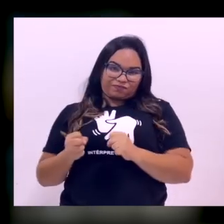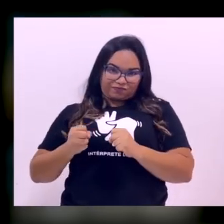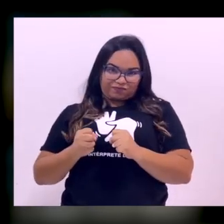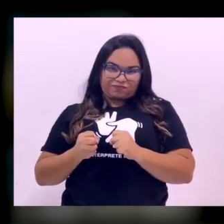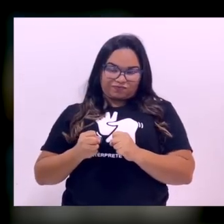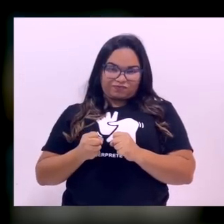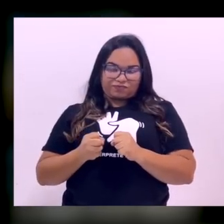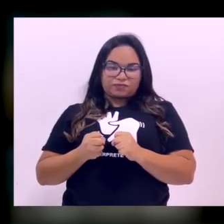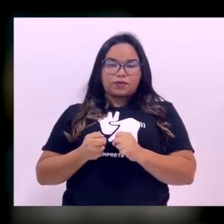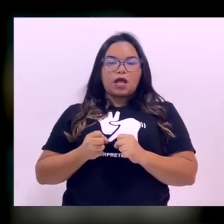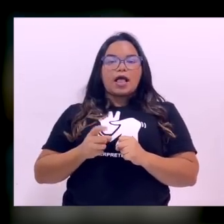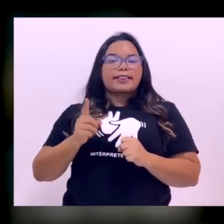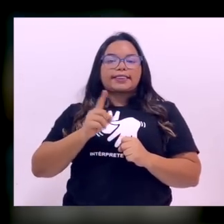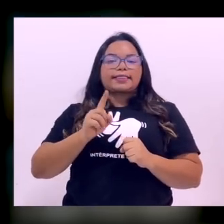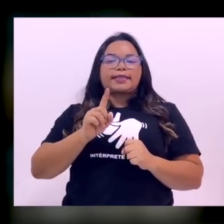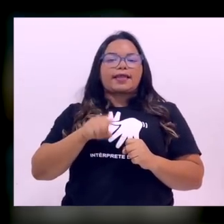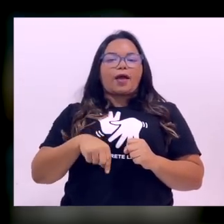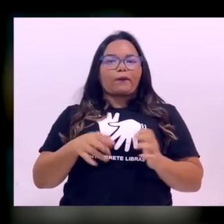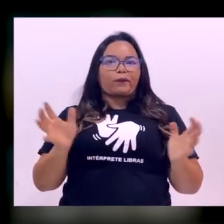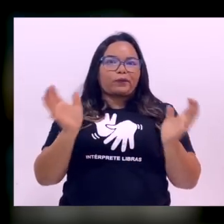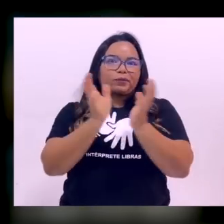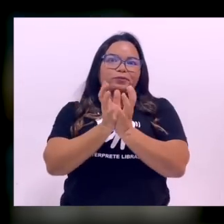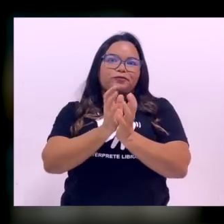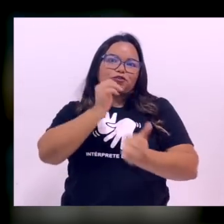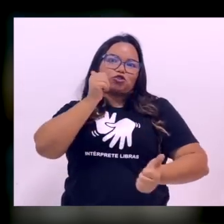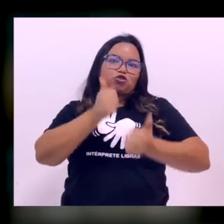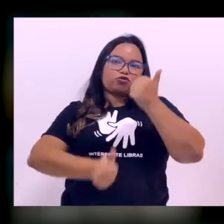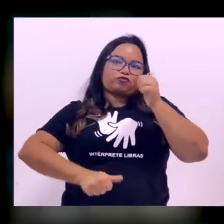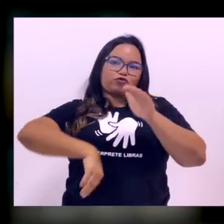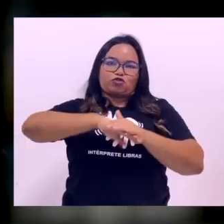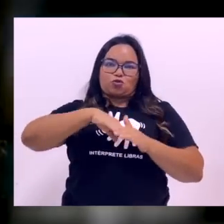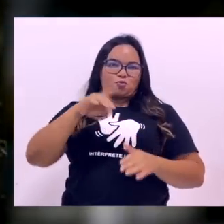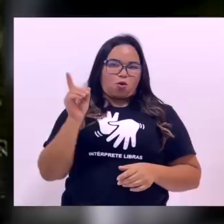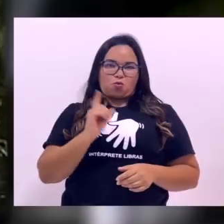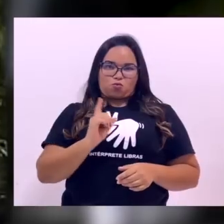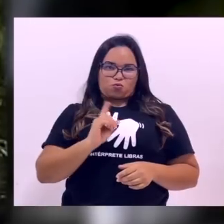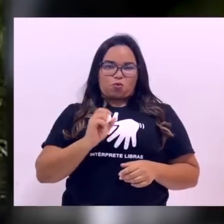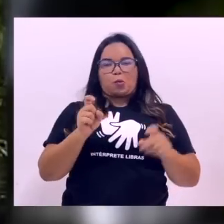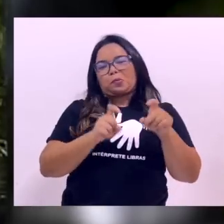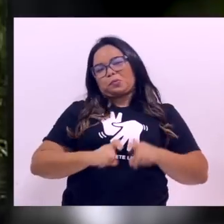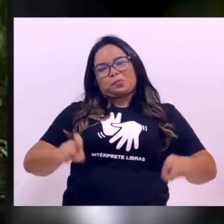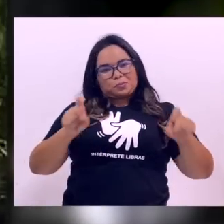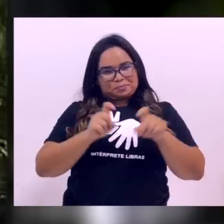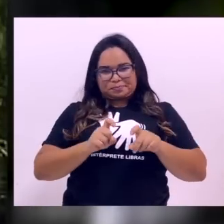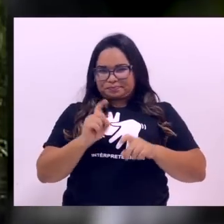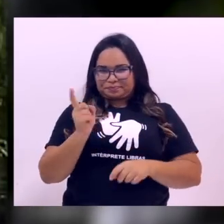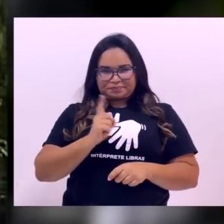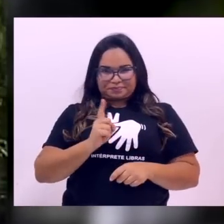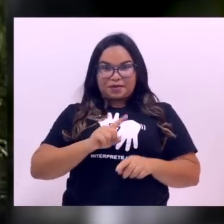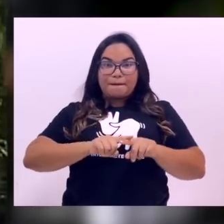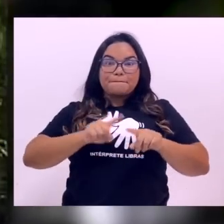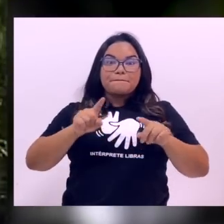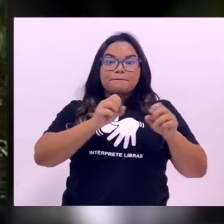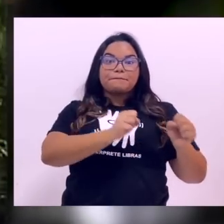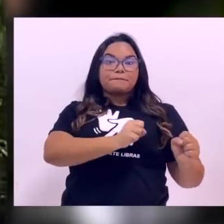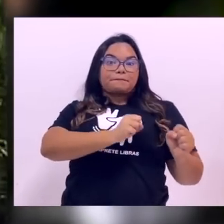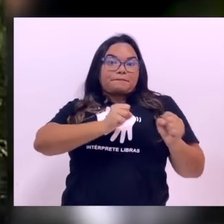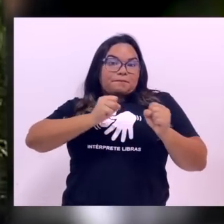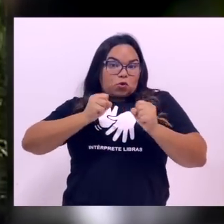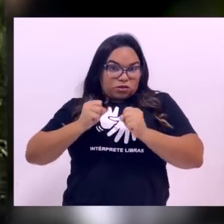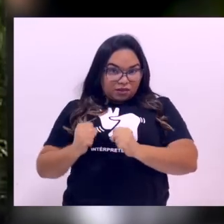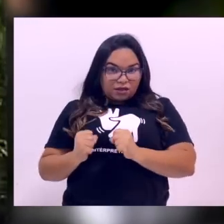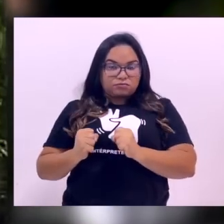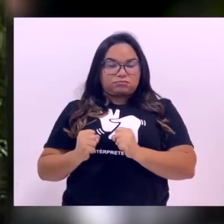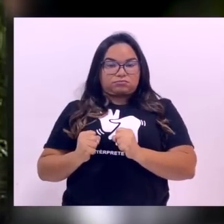E um rei representa um reino. Portanto, não estamos falando de uma equipe de futebol ou de um computador, mas